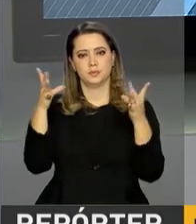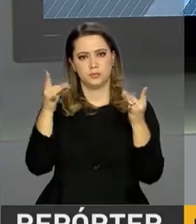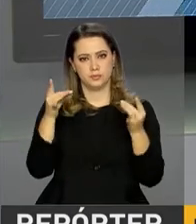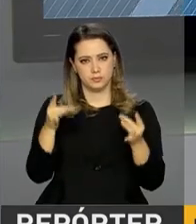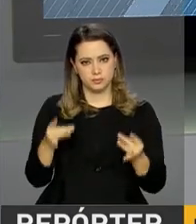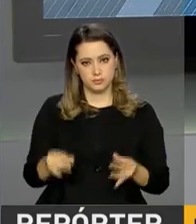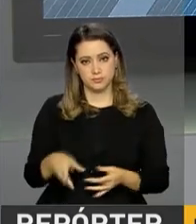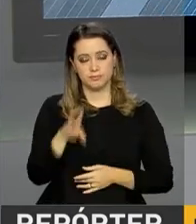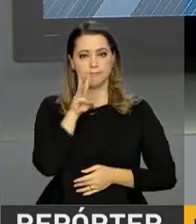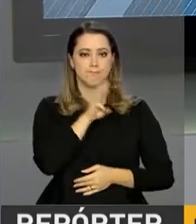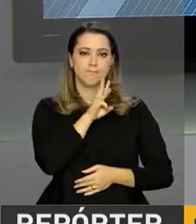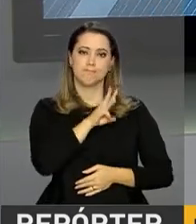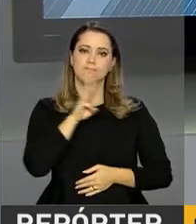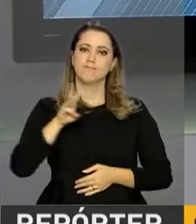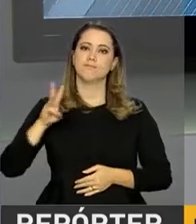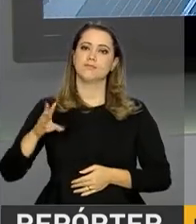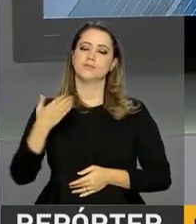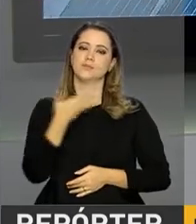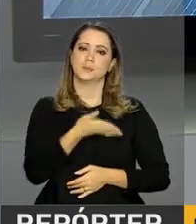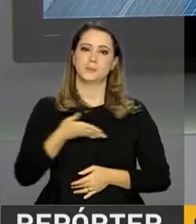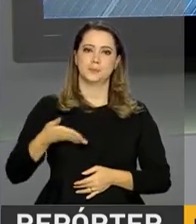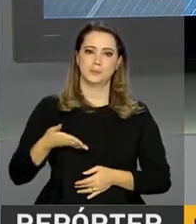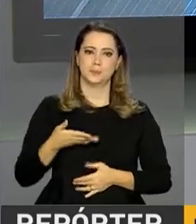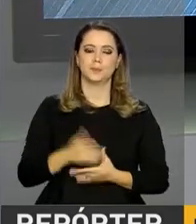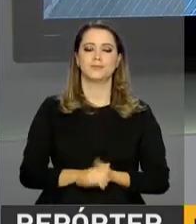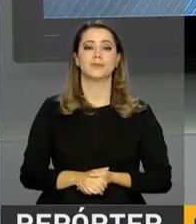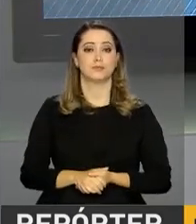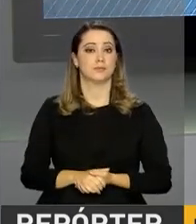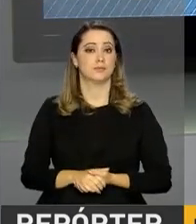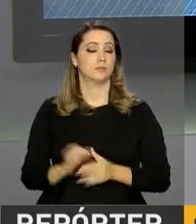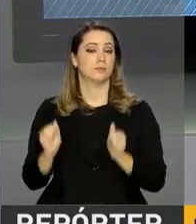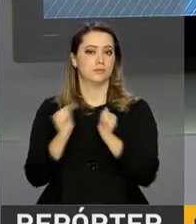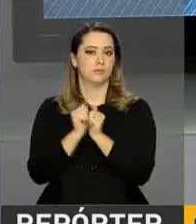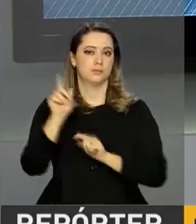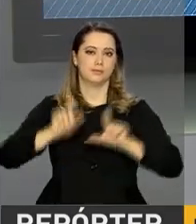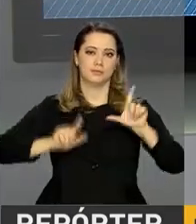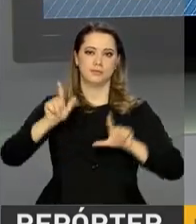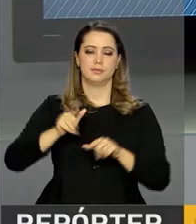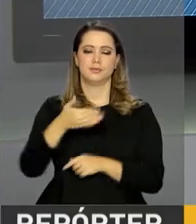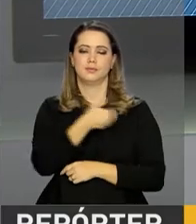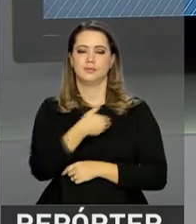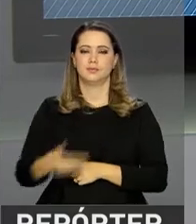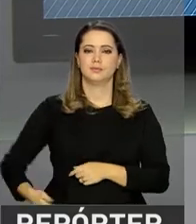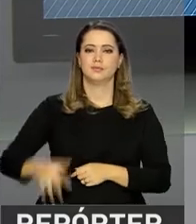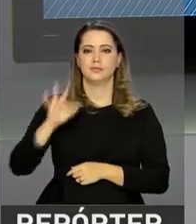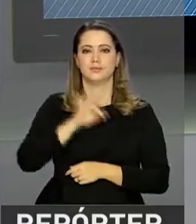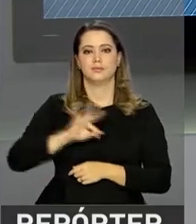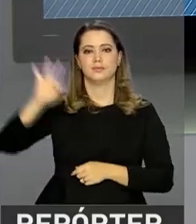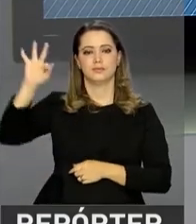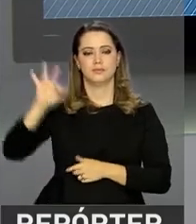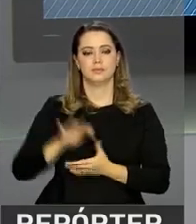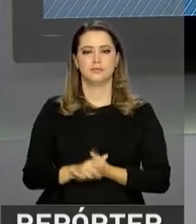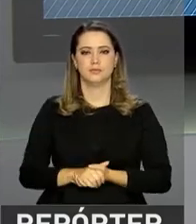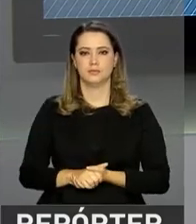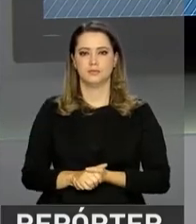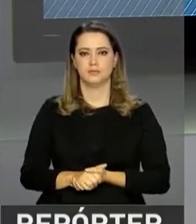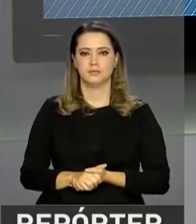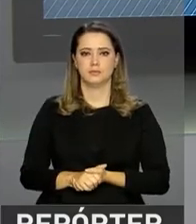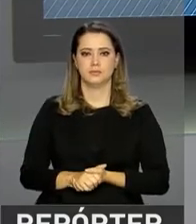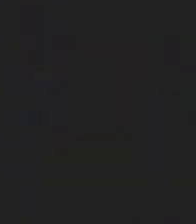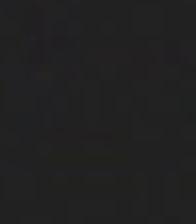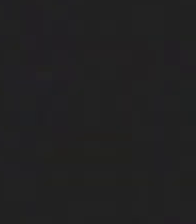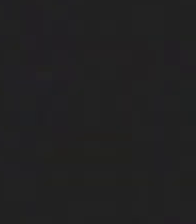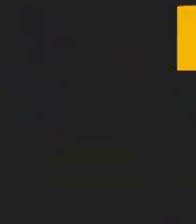toda a nossa programação também está na página da nbr na internet continue com a gente aqui na nbr a tv do governo federal